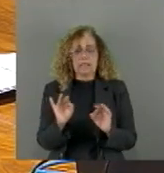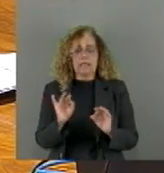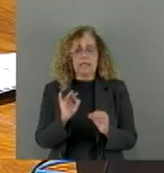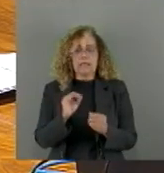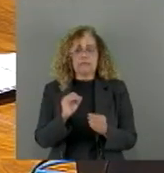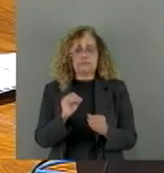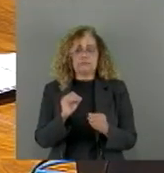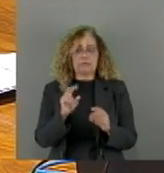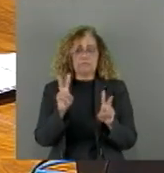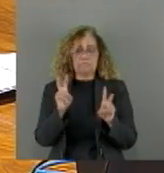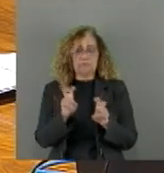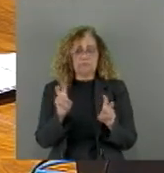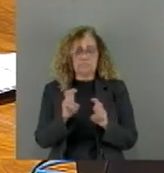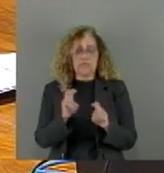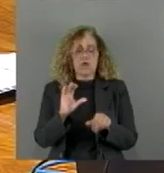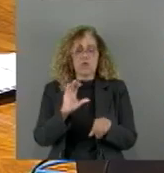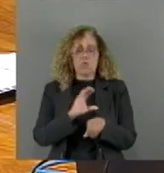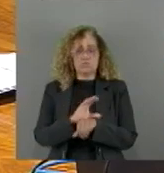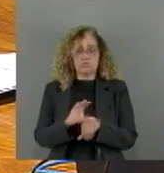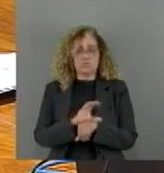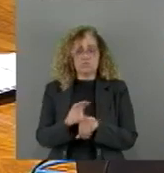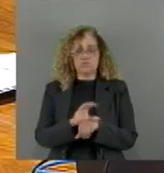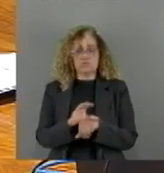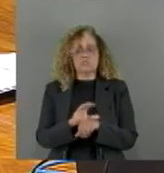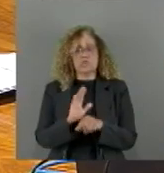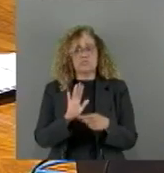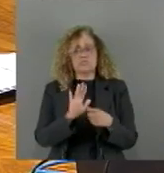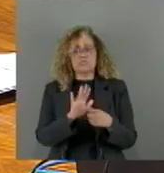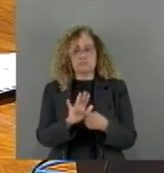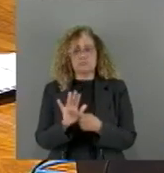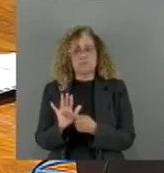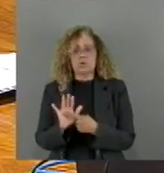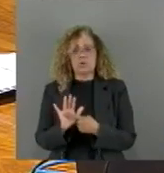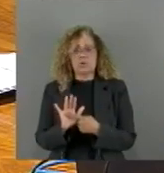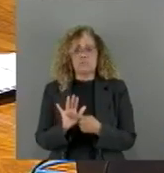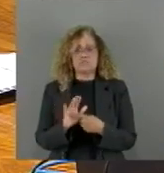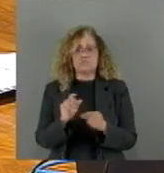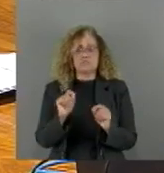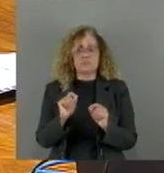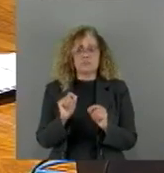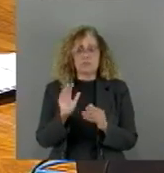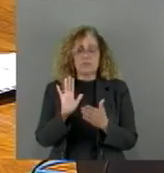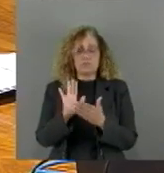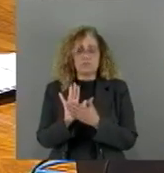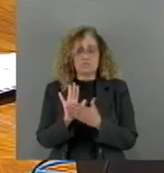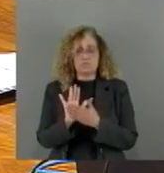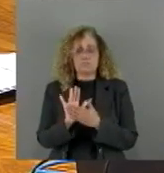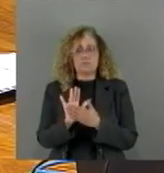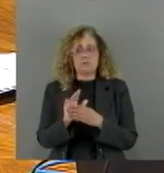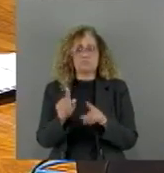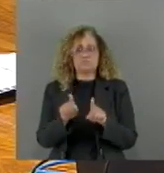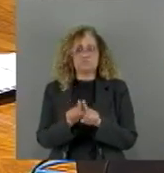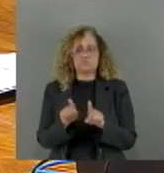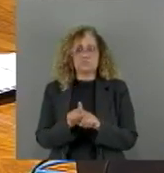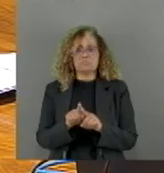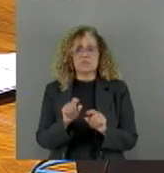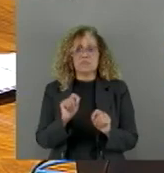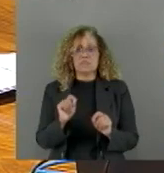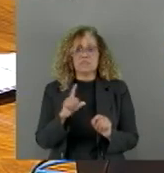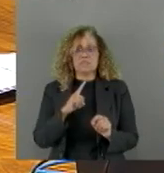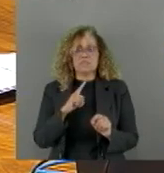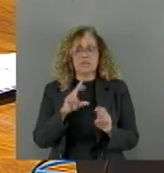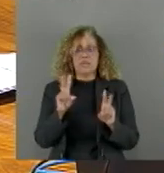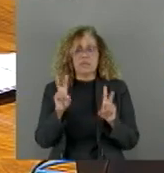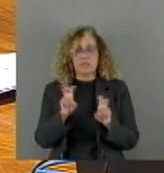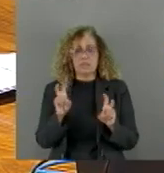de inconstitucionalidade a apontar. Assim, não observamos na proposição vícios relacionados à constitucionalidade da